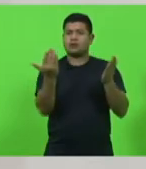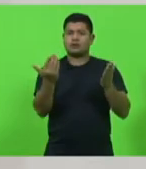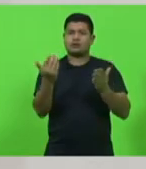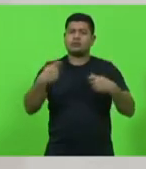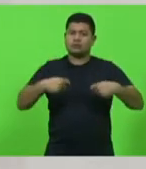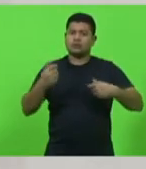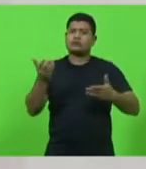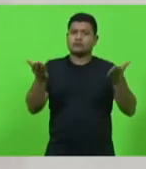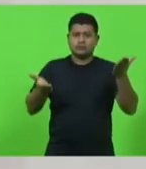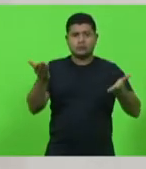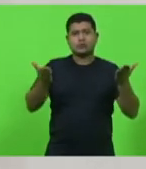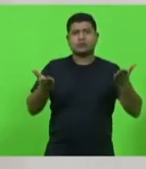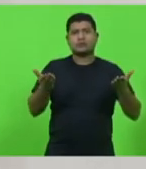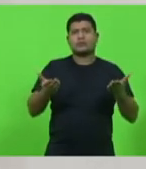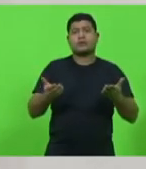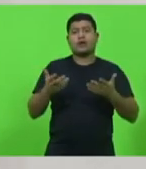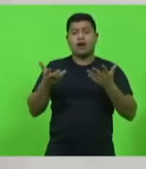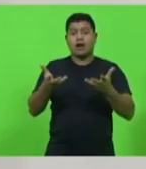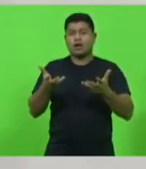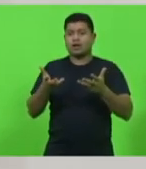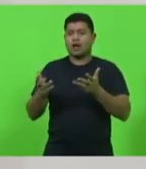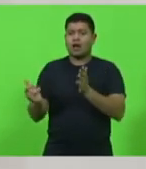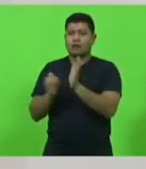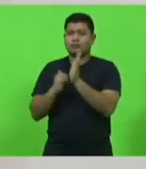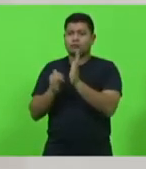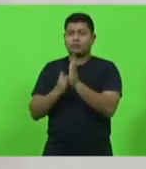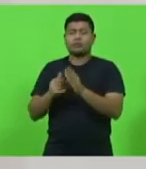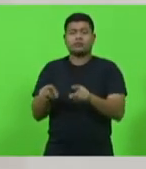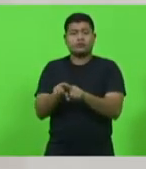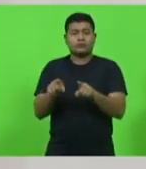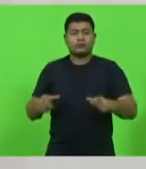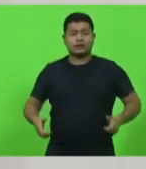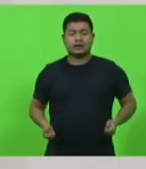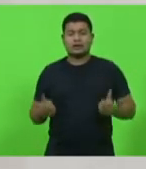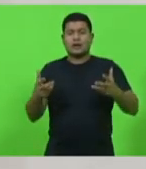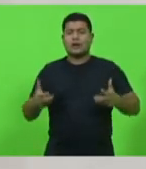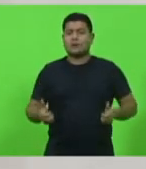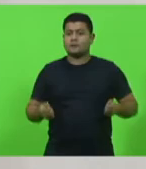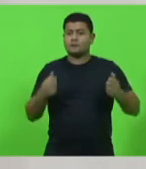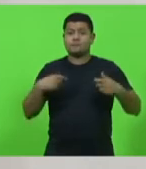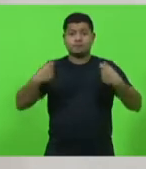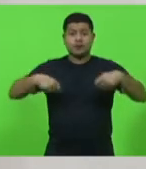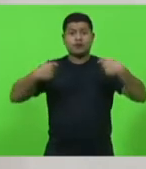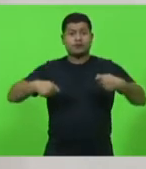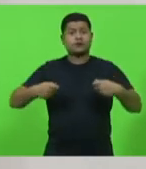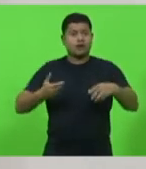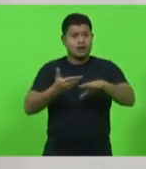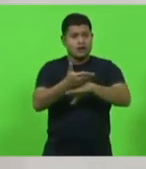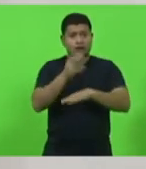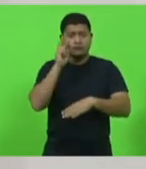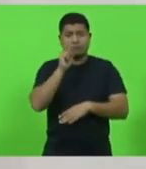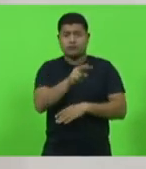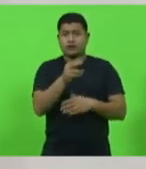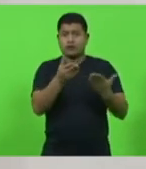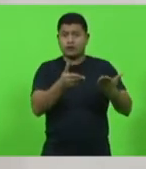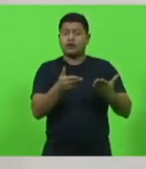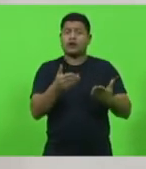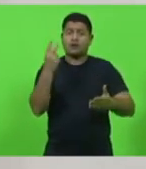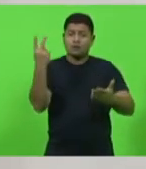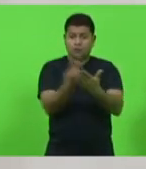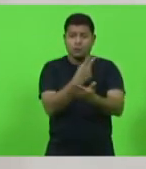a arrecadação e despesa, então vamos buscar onde efetivamente está o furo